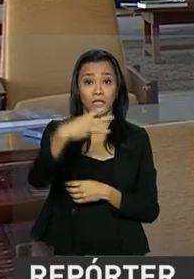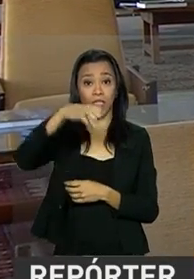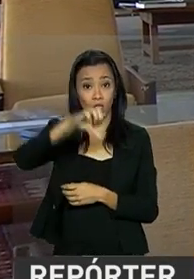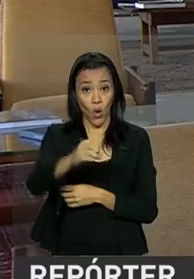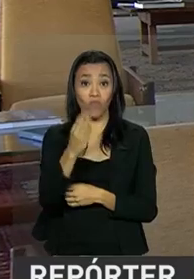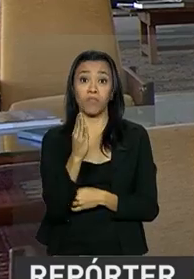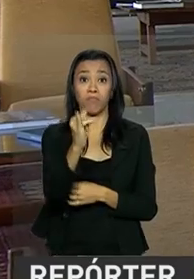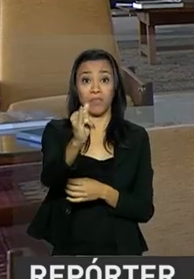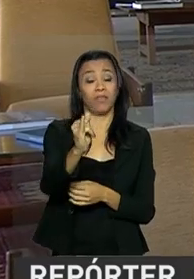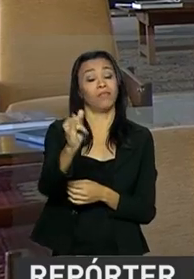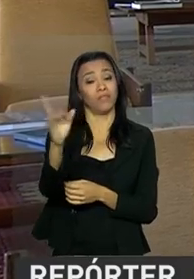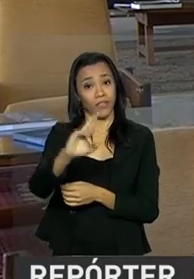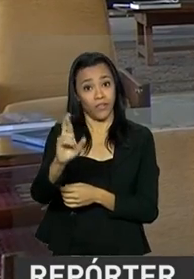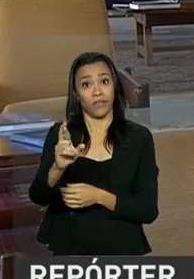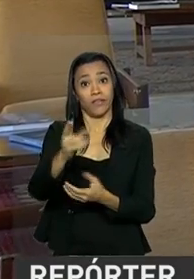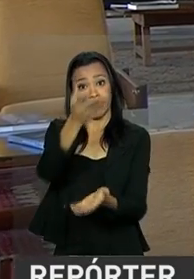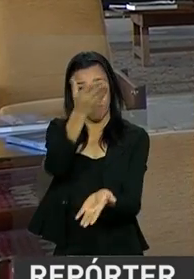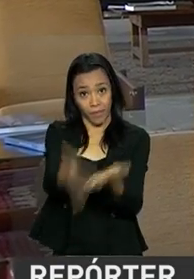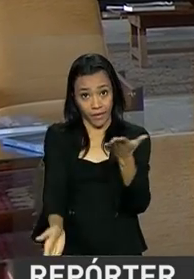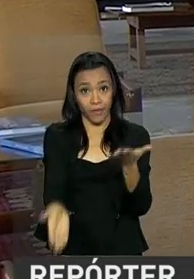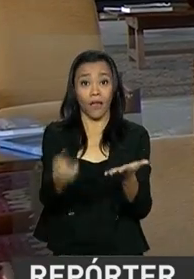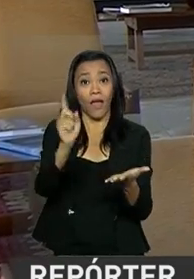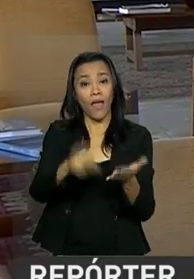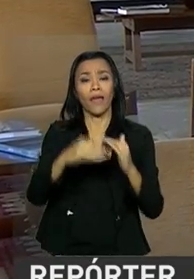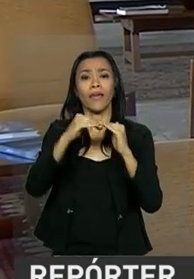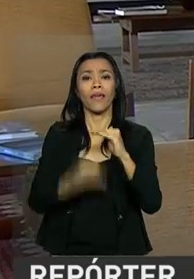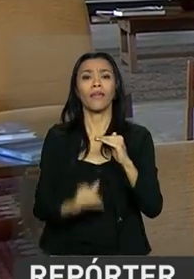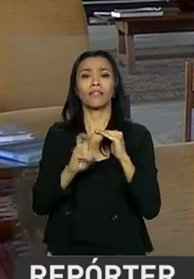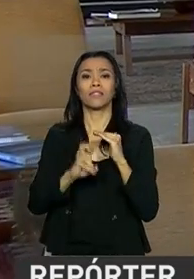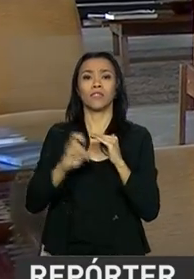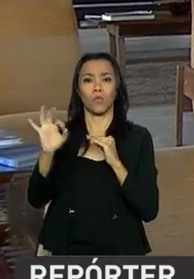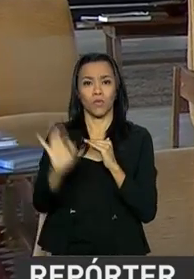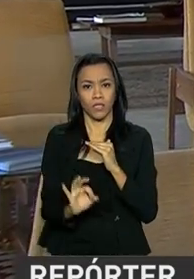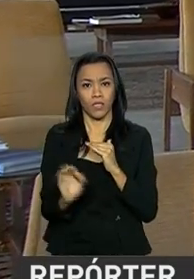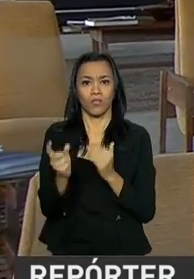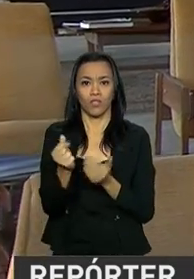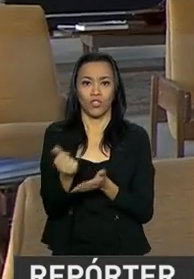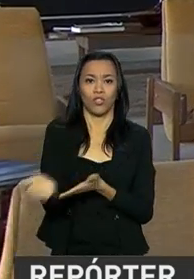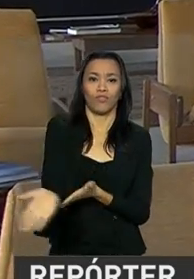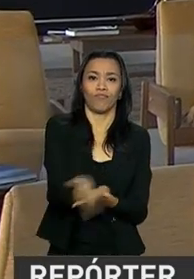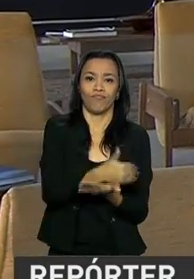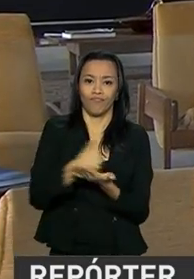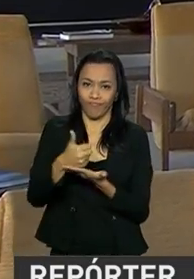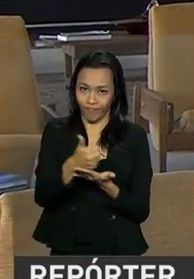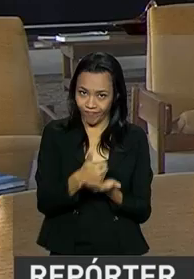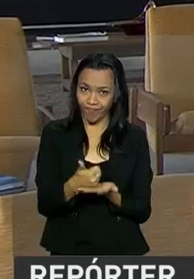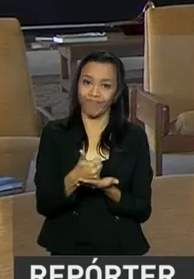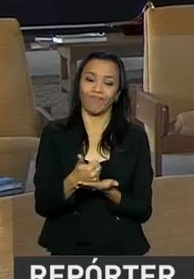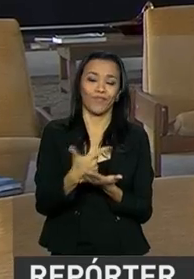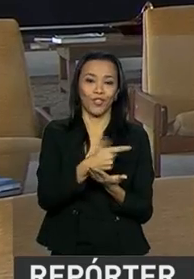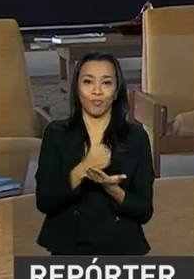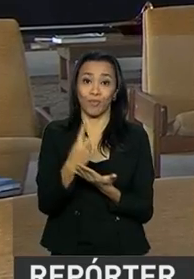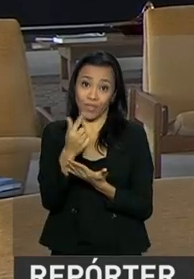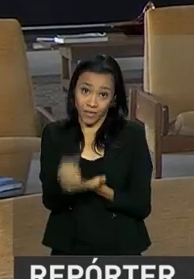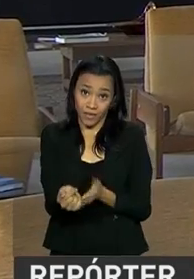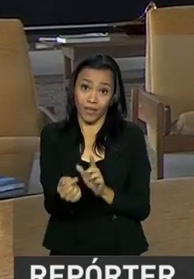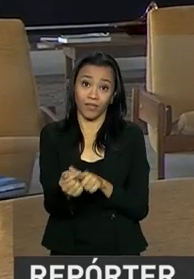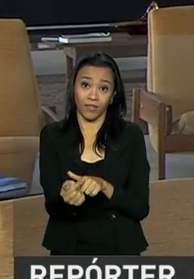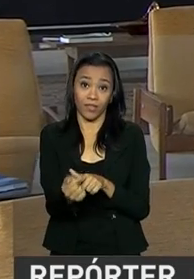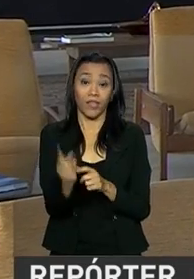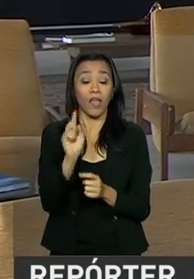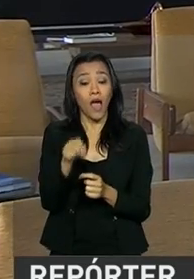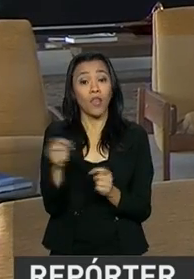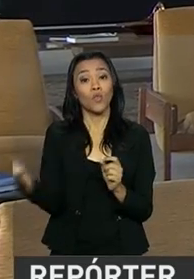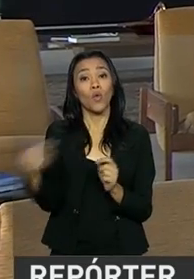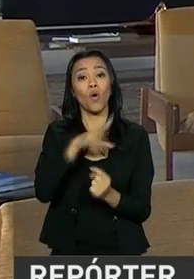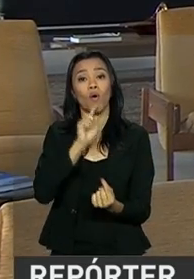de Déficit se deve à expectativa de queda de 5% na arrecadação em 2017 a nova meta que vai ser